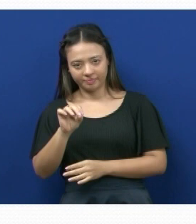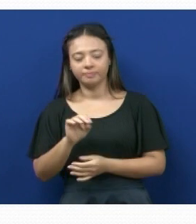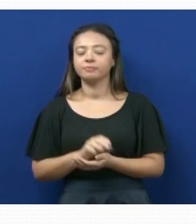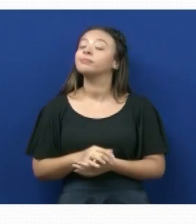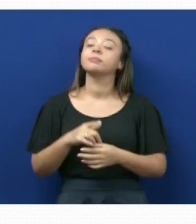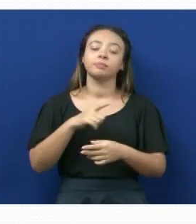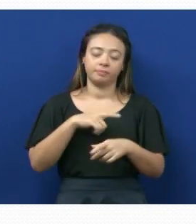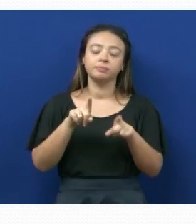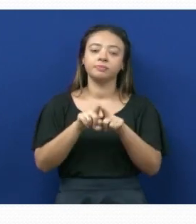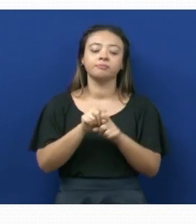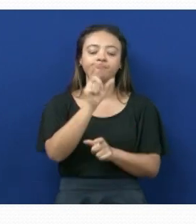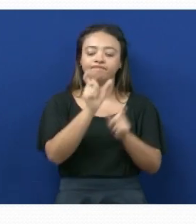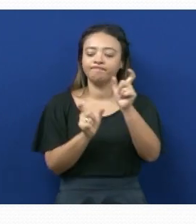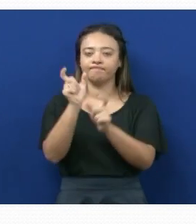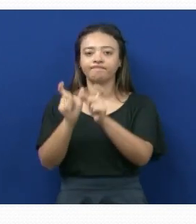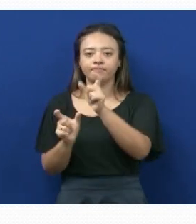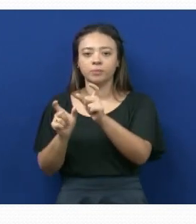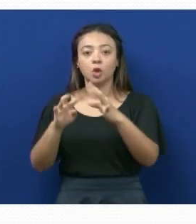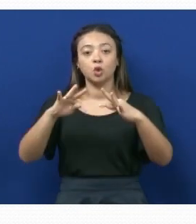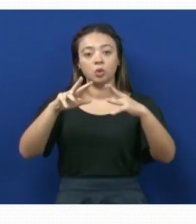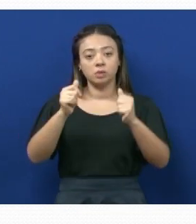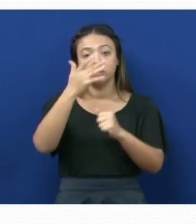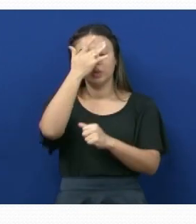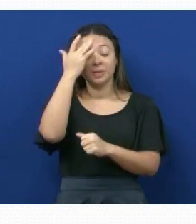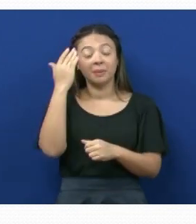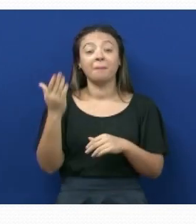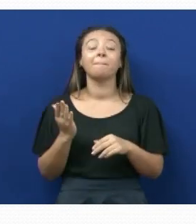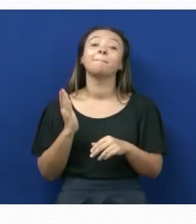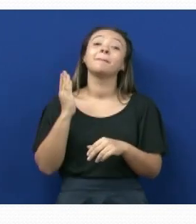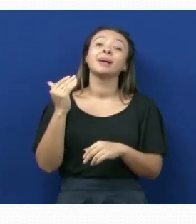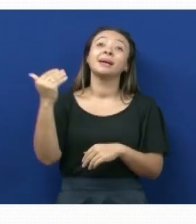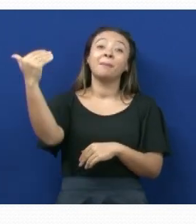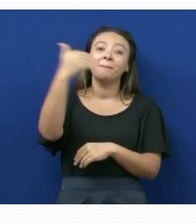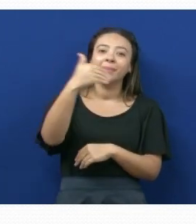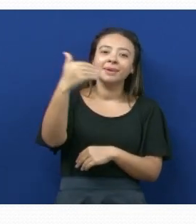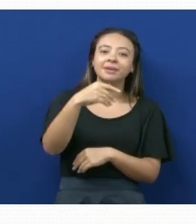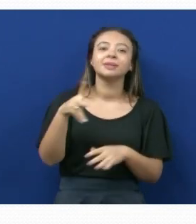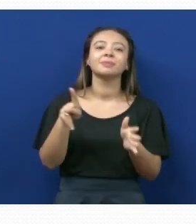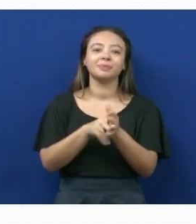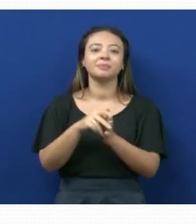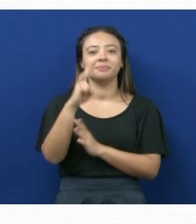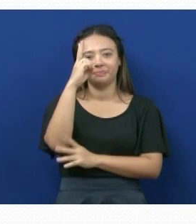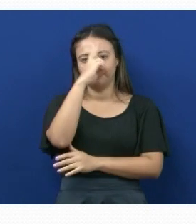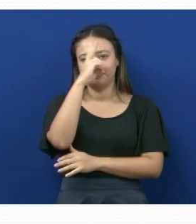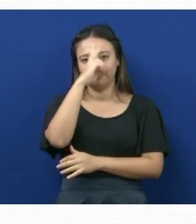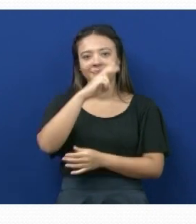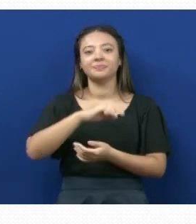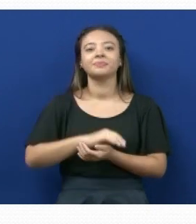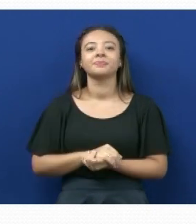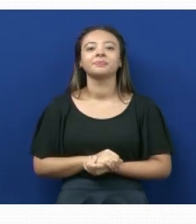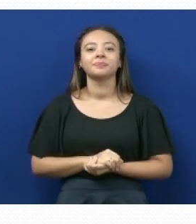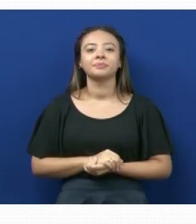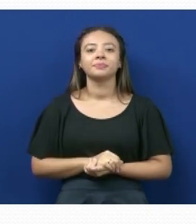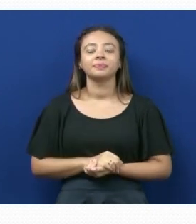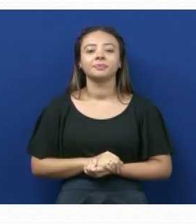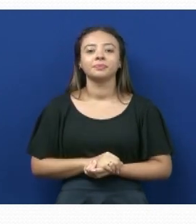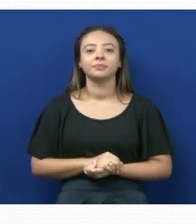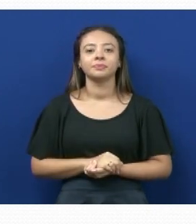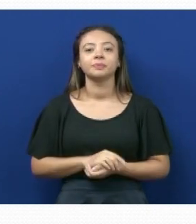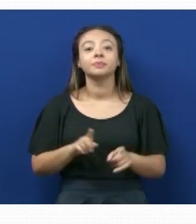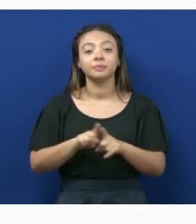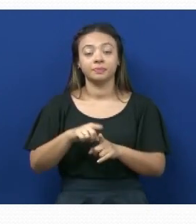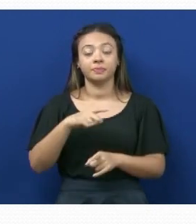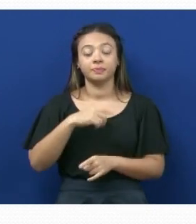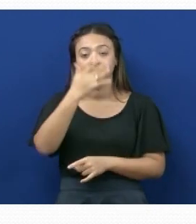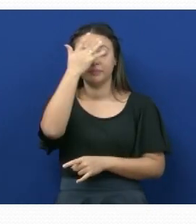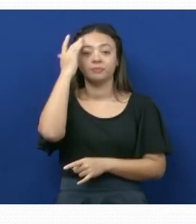Tem os personagens, que são os seres que realizam as ações. Quem é que participa efetivamente do caos? Tem o